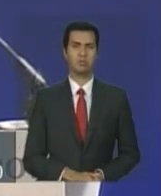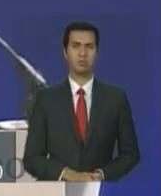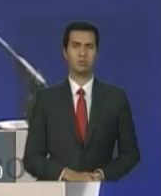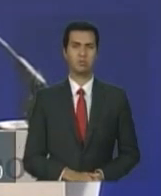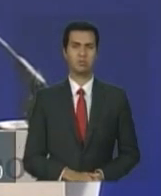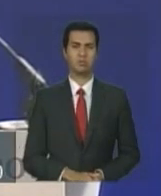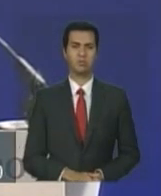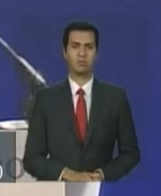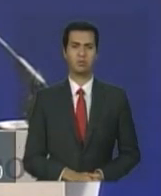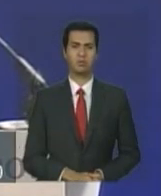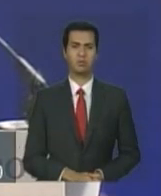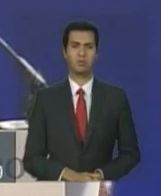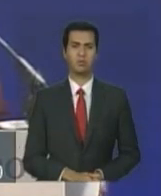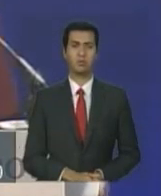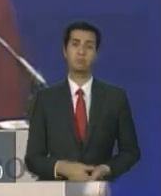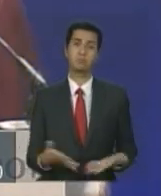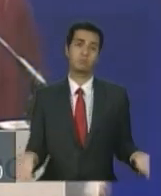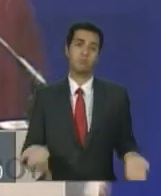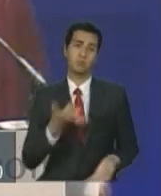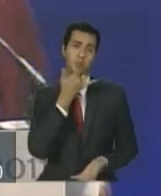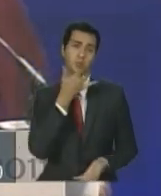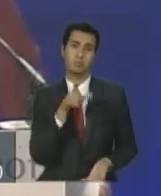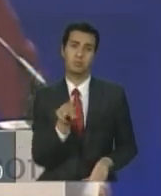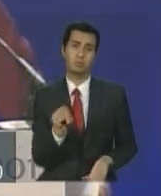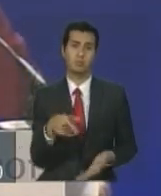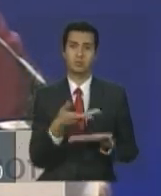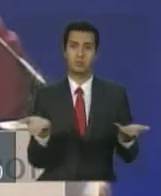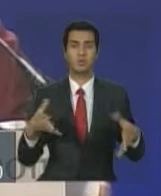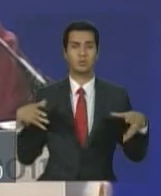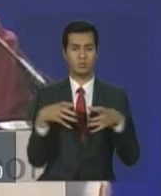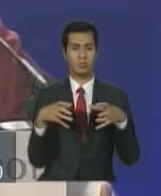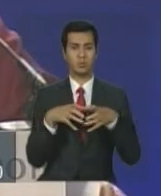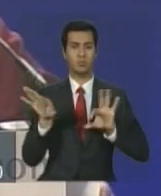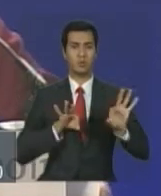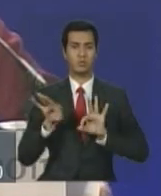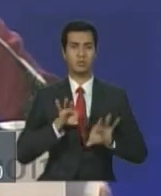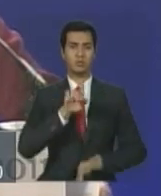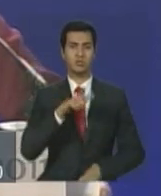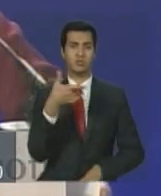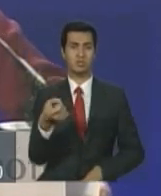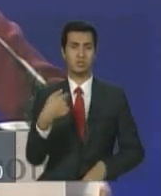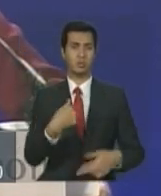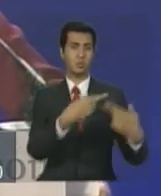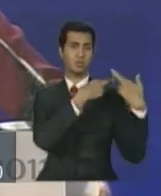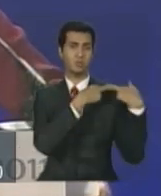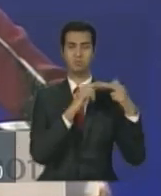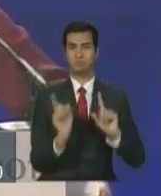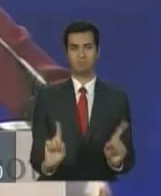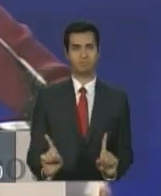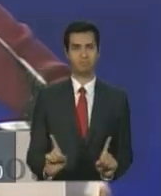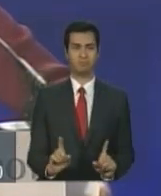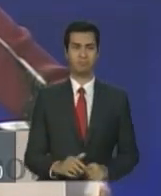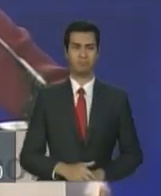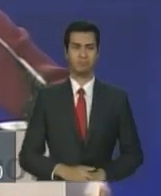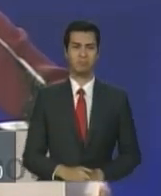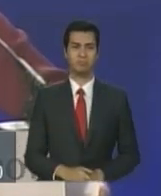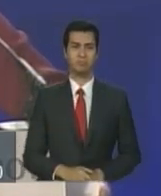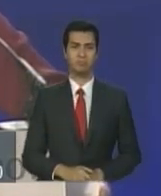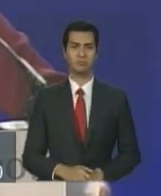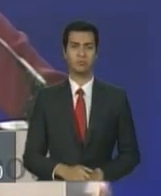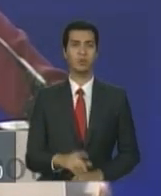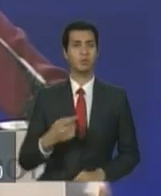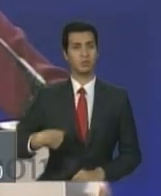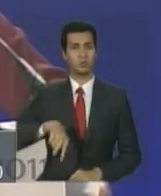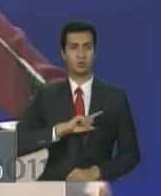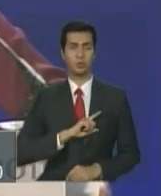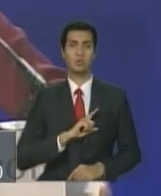de organização aqui do G20 não é da minha responsabilidade. Quero dizer que nós passamos ontem de manhã